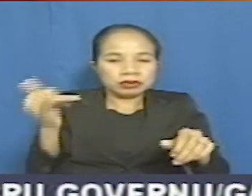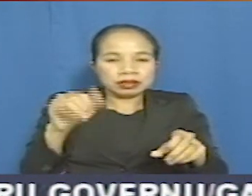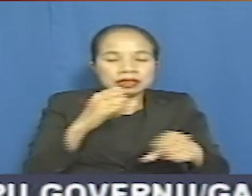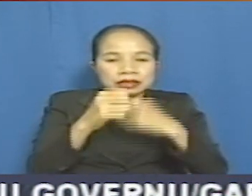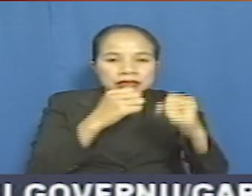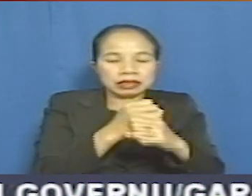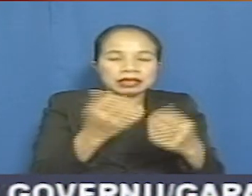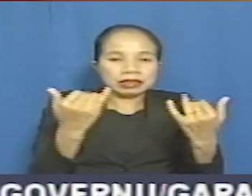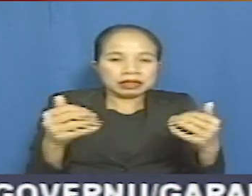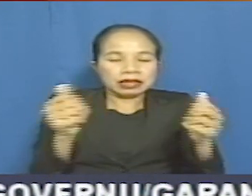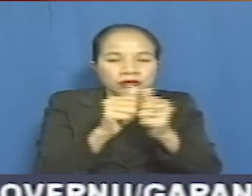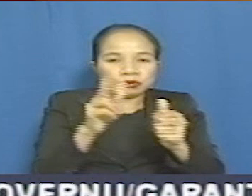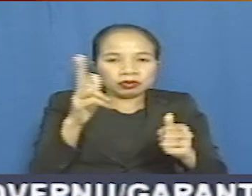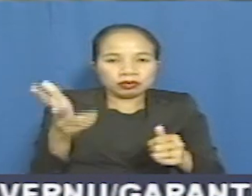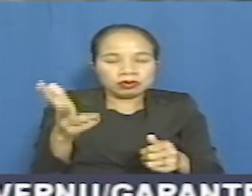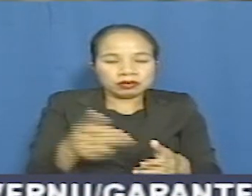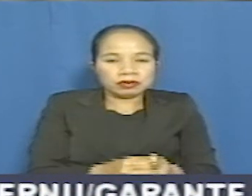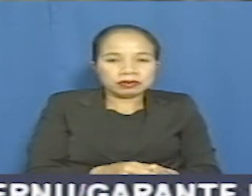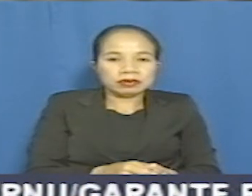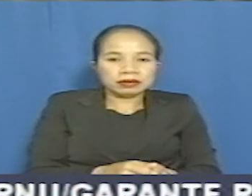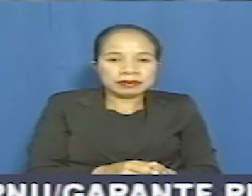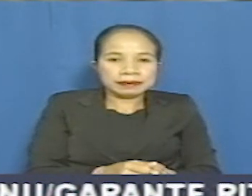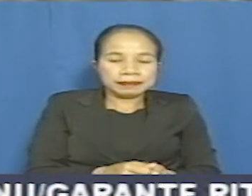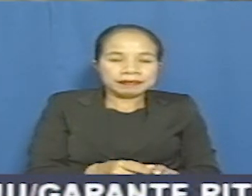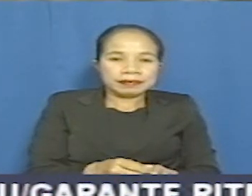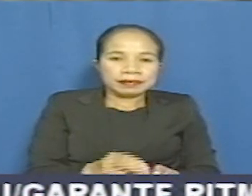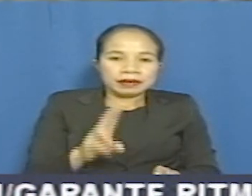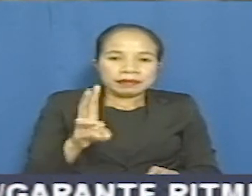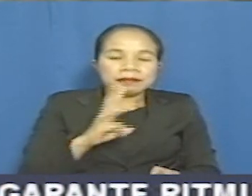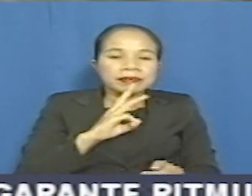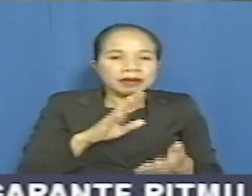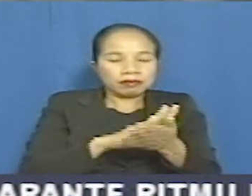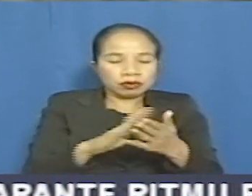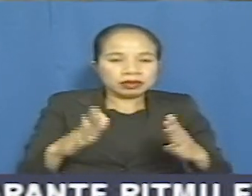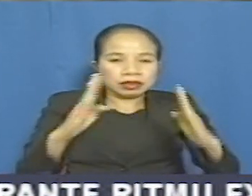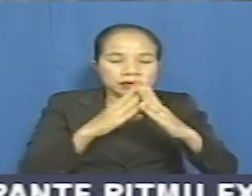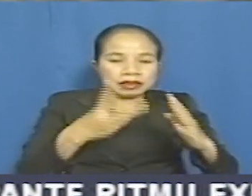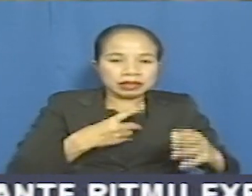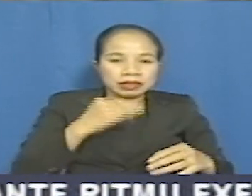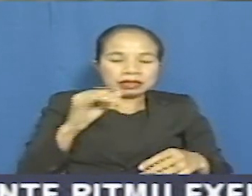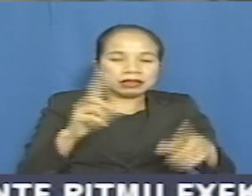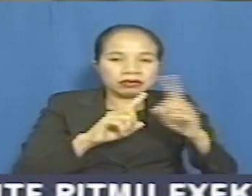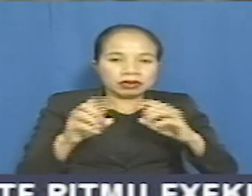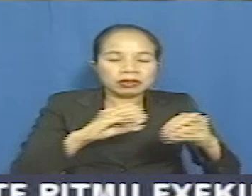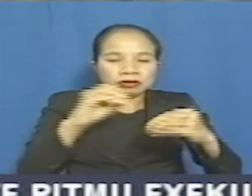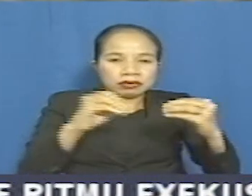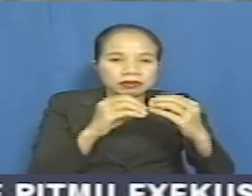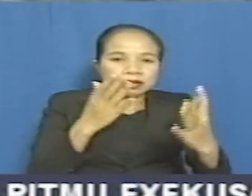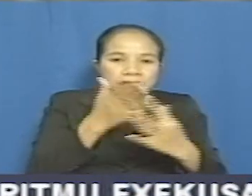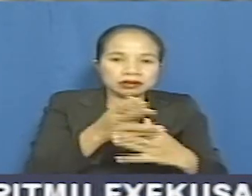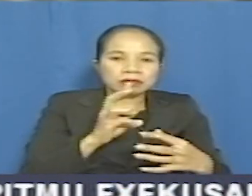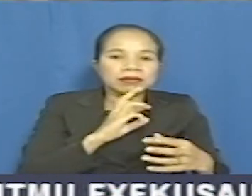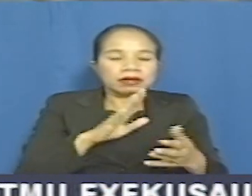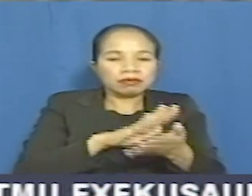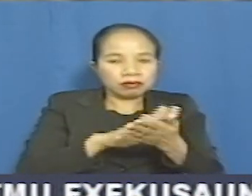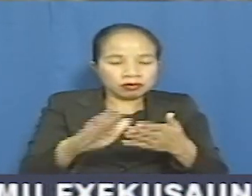hamotu tolonulu resin. Durante ne consumido bemos e a capital Dili preocupa com a ba acesso bemos e a sira